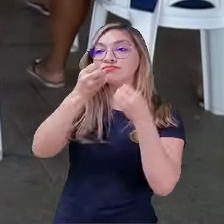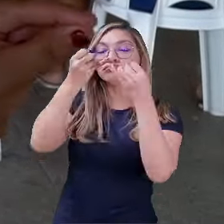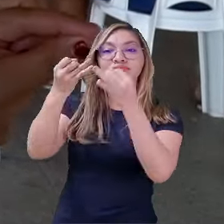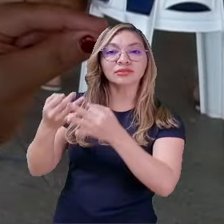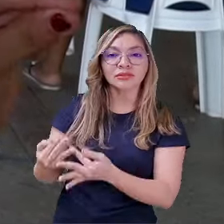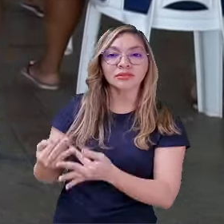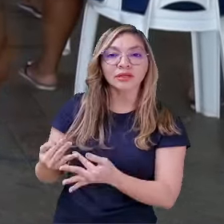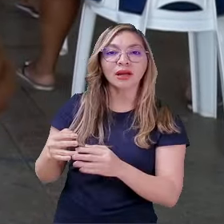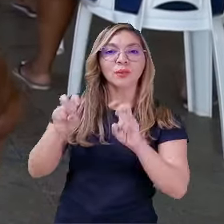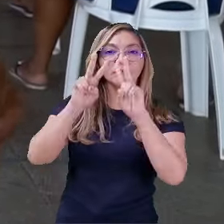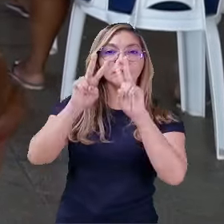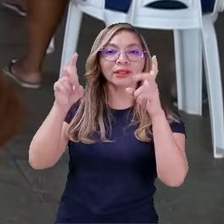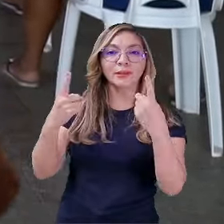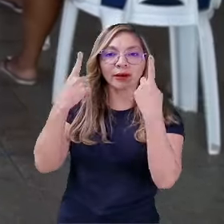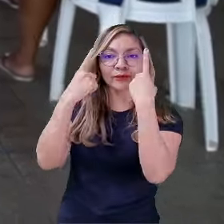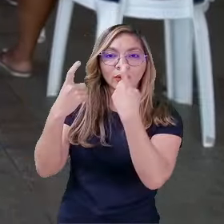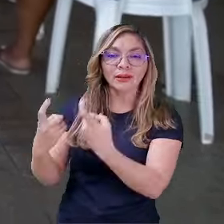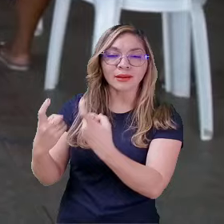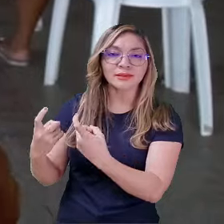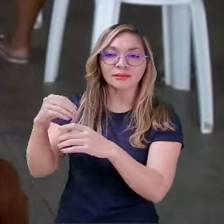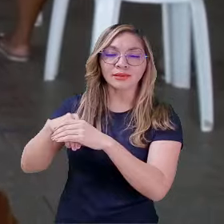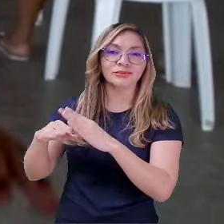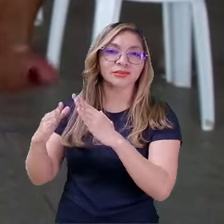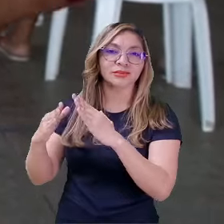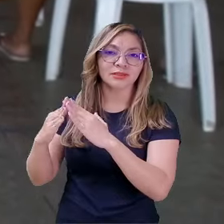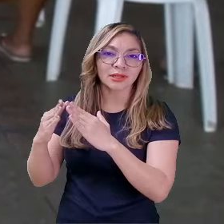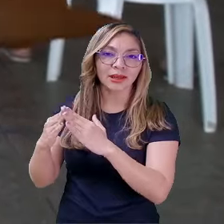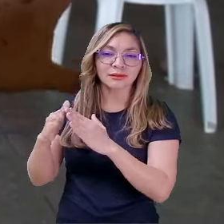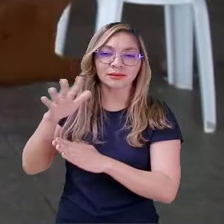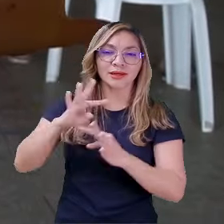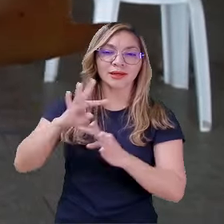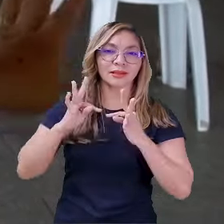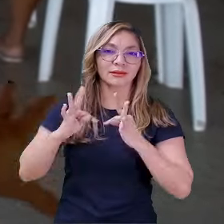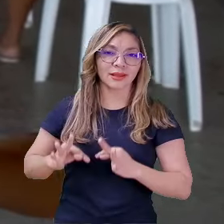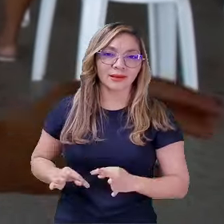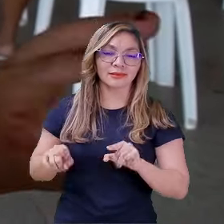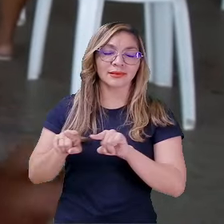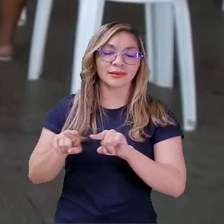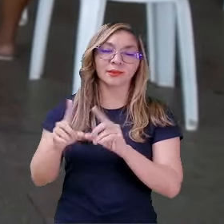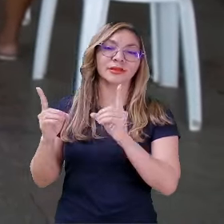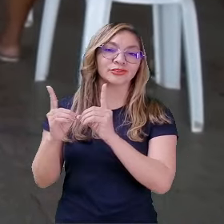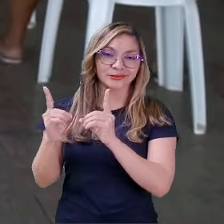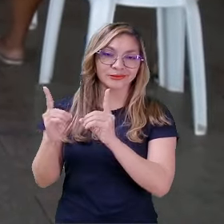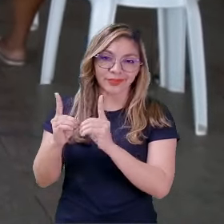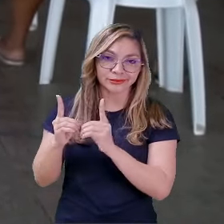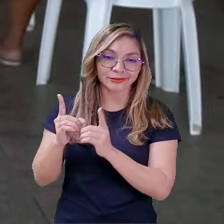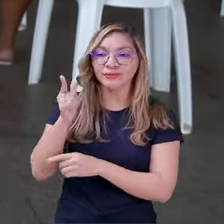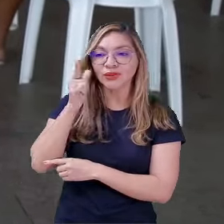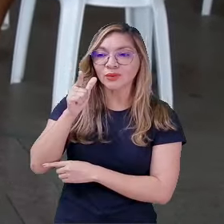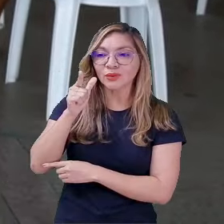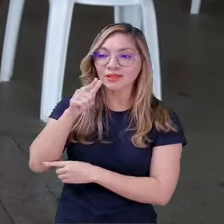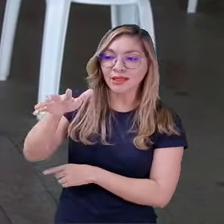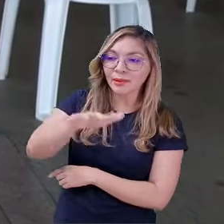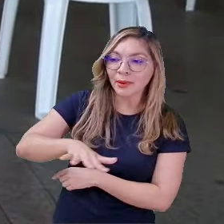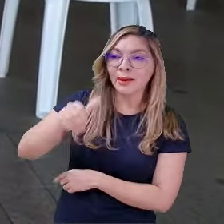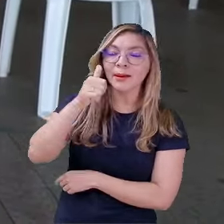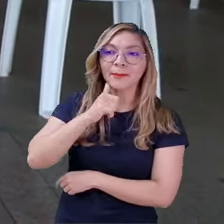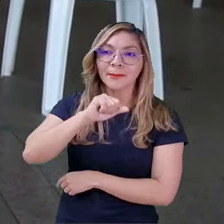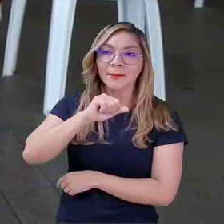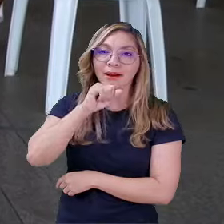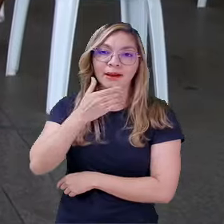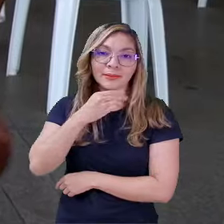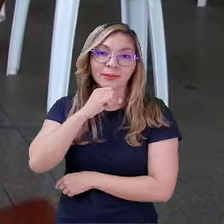maneira técnica e ao mesmo tempo didática para o público de pais, responsáveis e até mesmo para os próprios alunos.